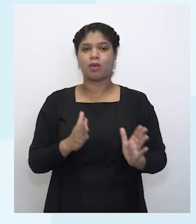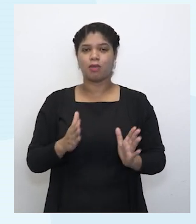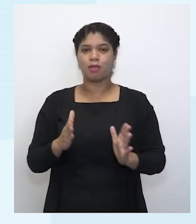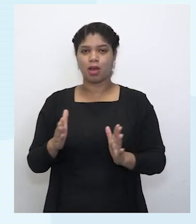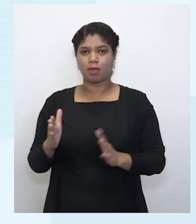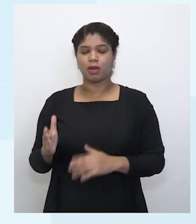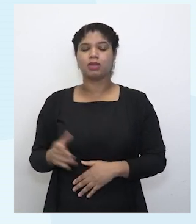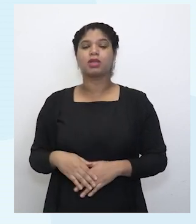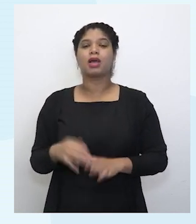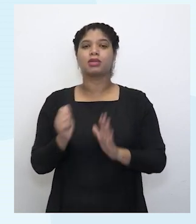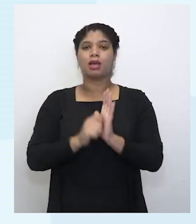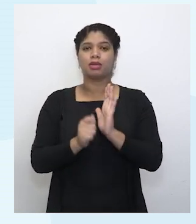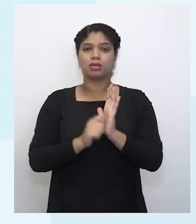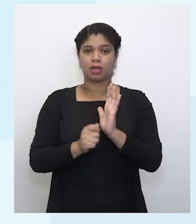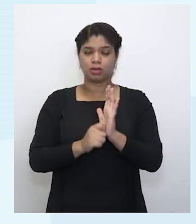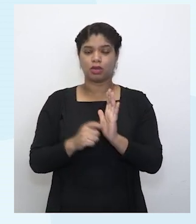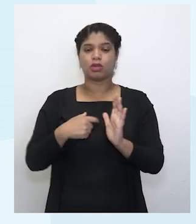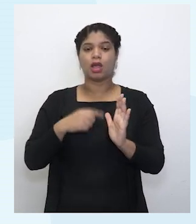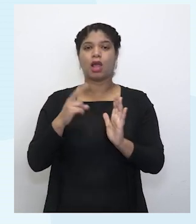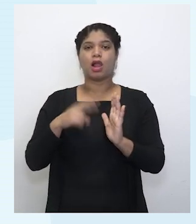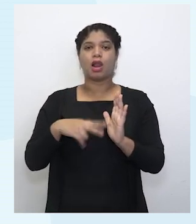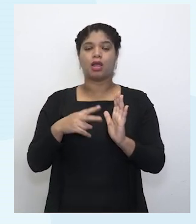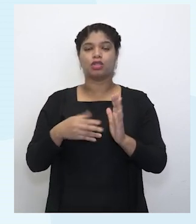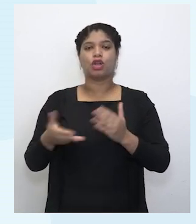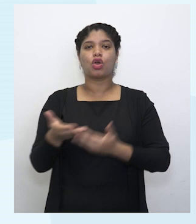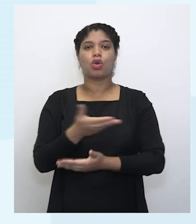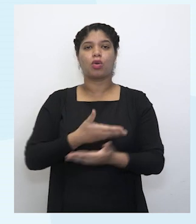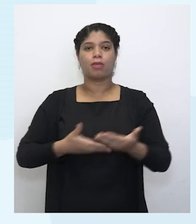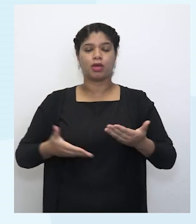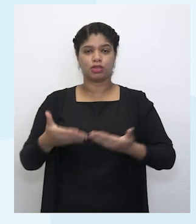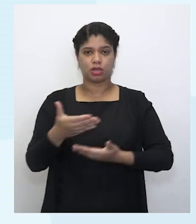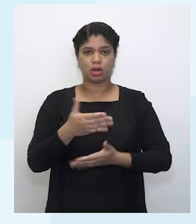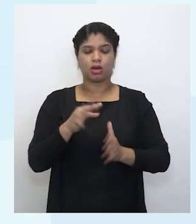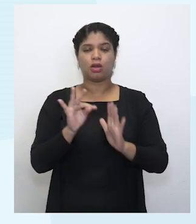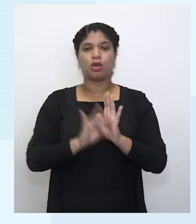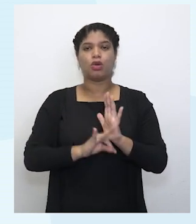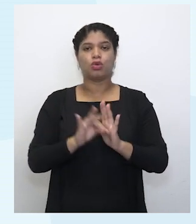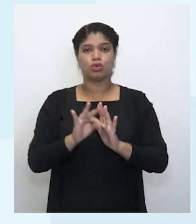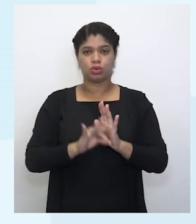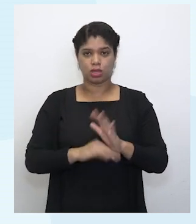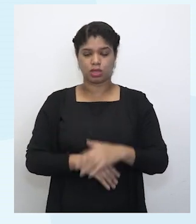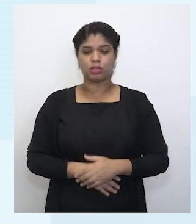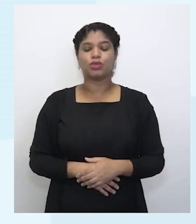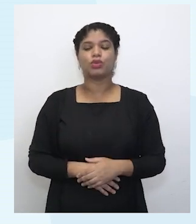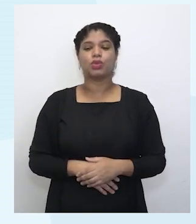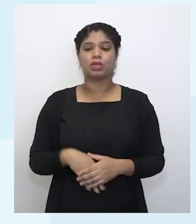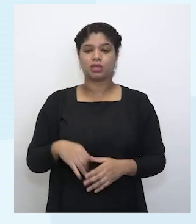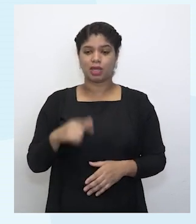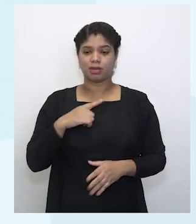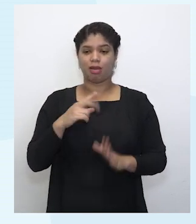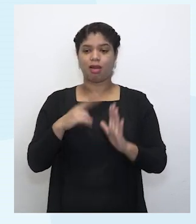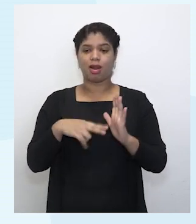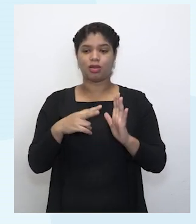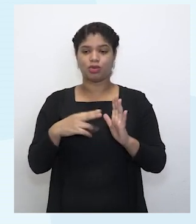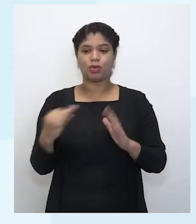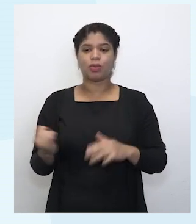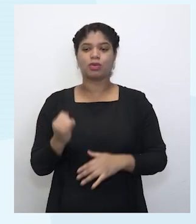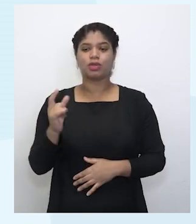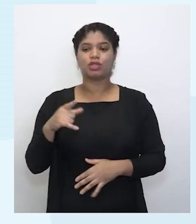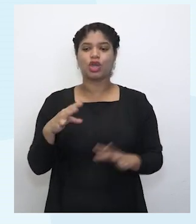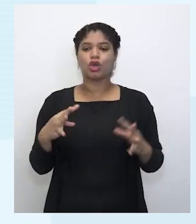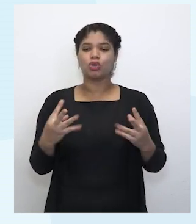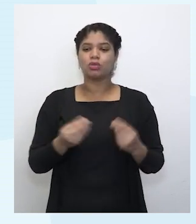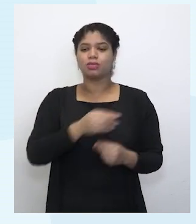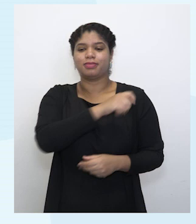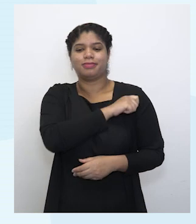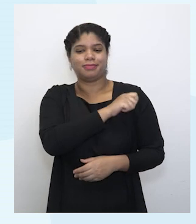precisamos partir primeiro de uma leitura compartilhada do texto, lembrando que para a leitura compartilhada é importante que todos os